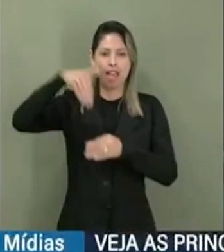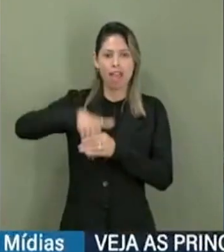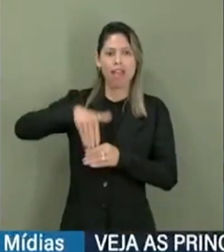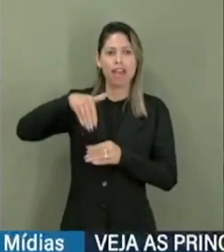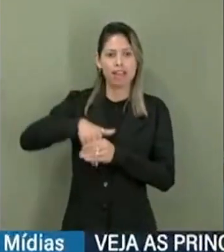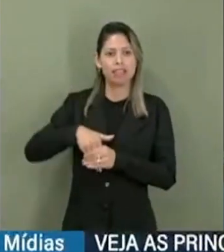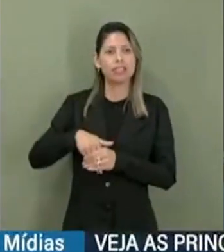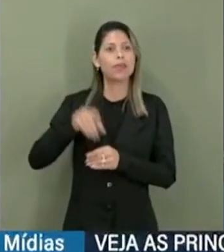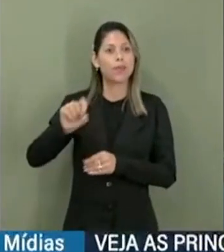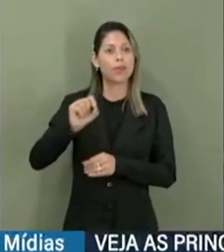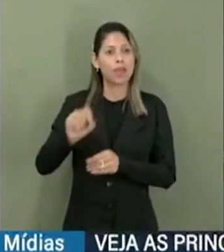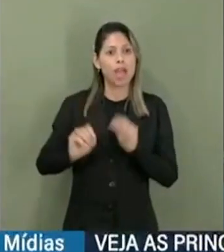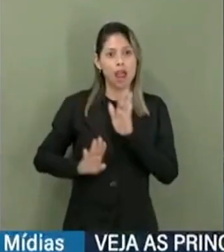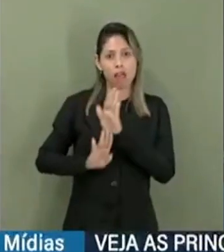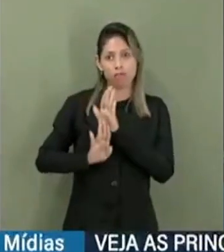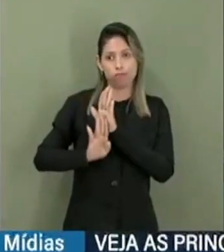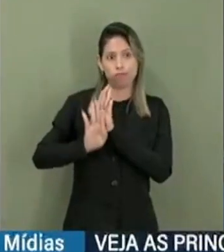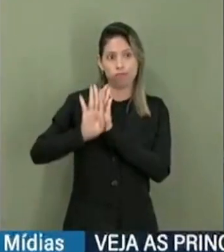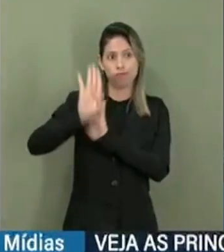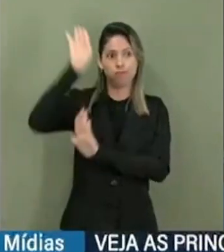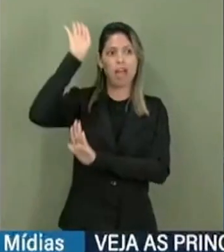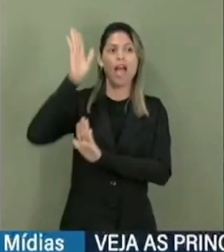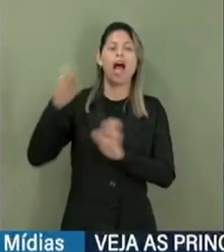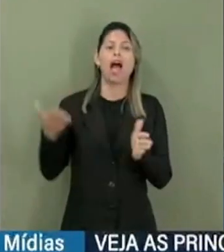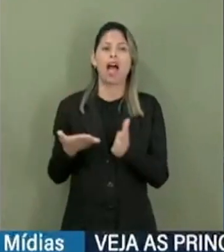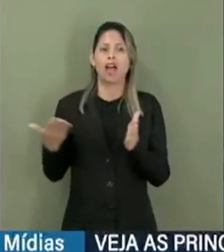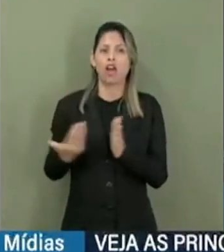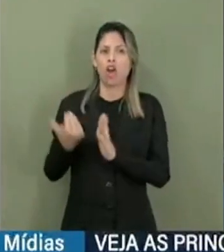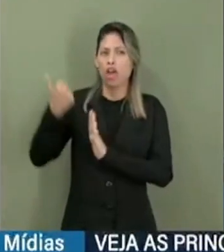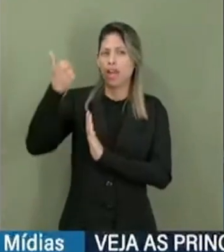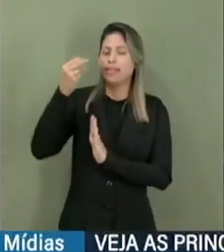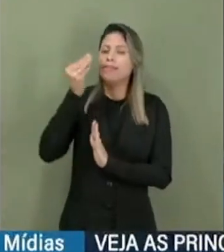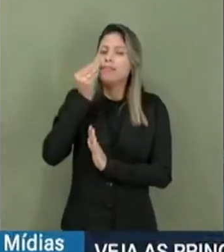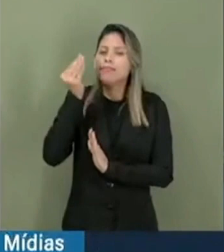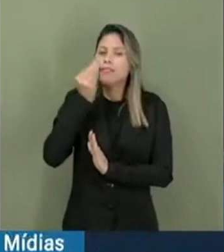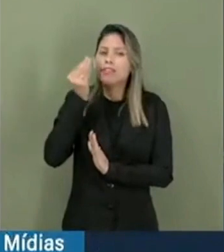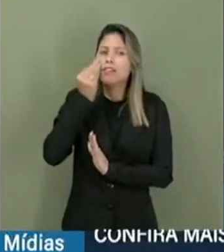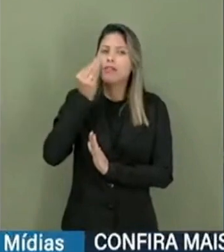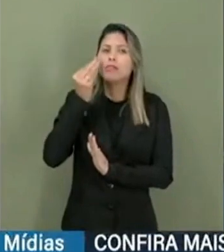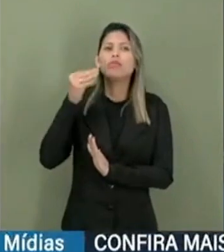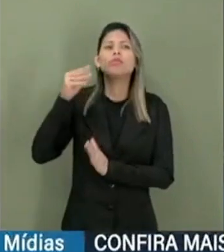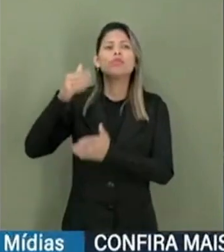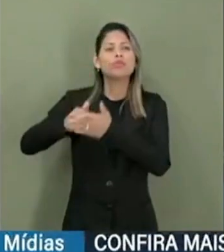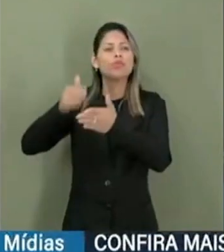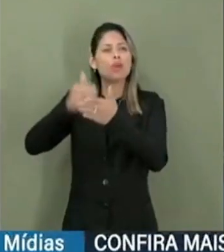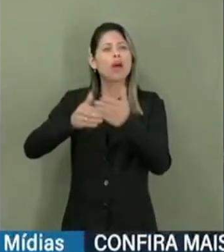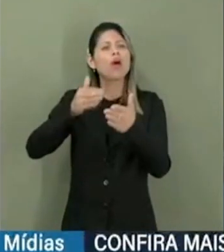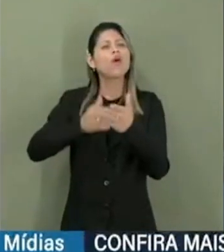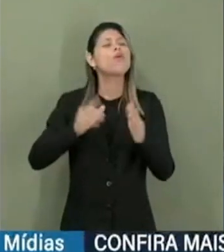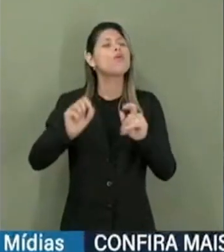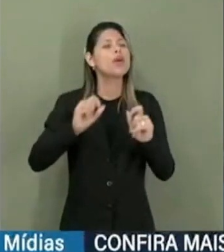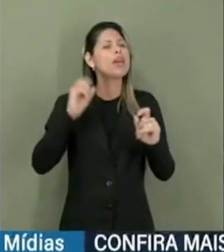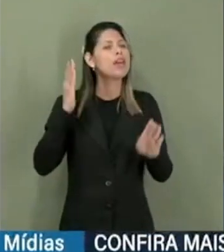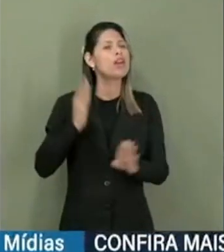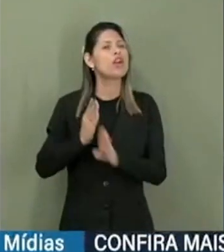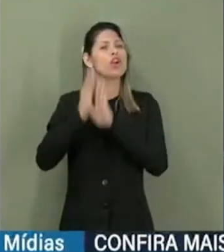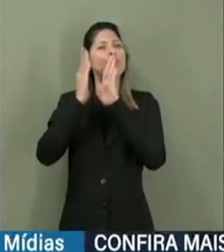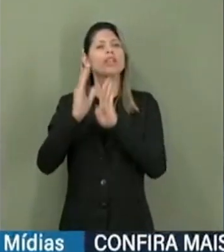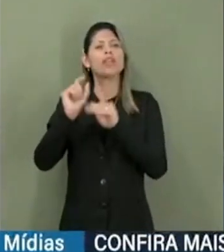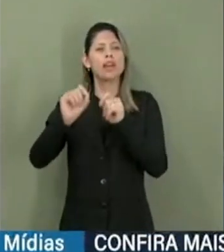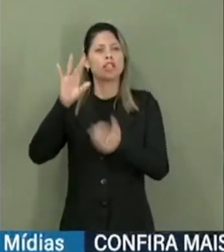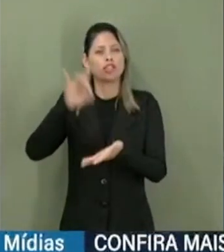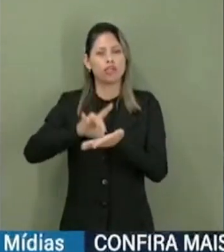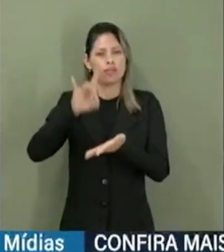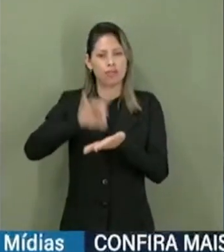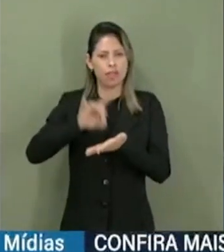para o preço dos combustíveis que nós Agora estamos tendo que enfrentar e encontrar uma